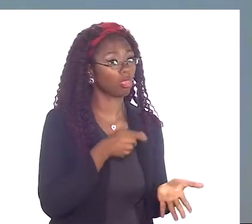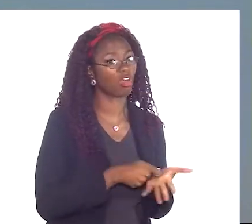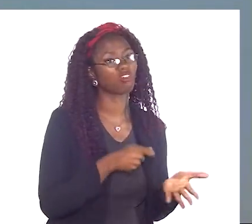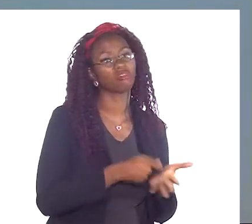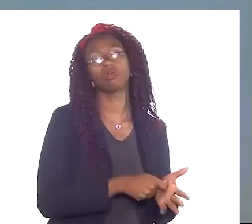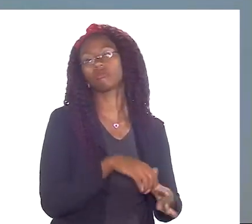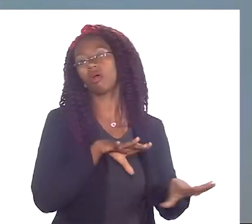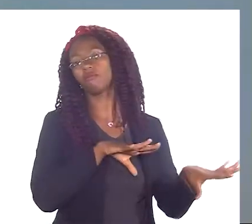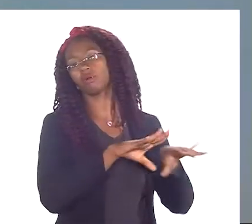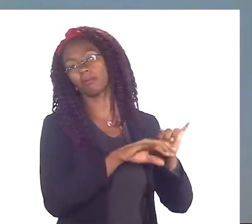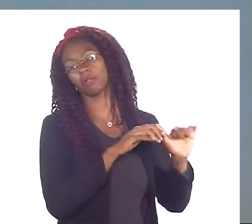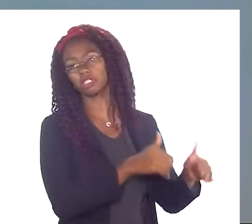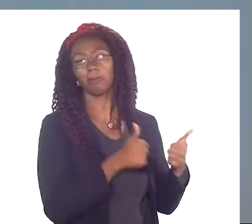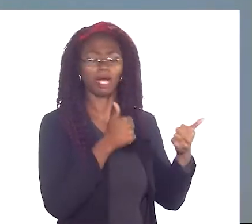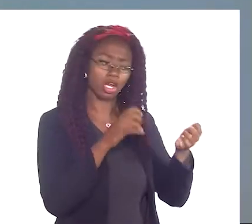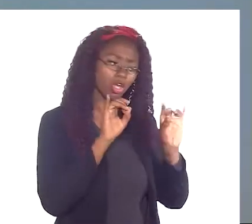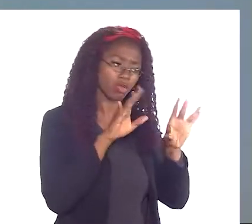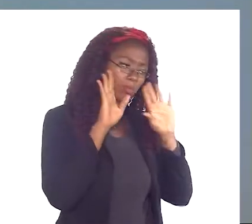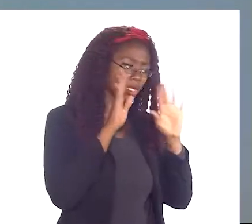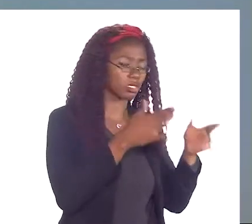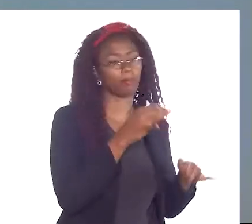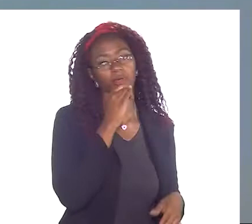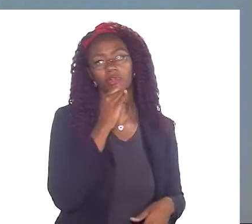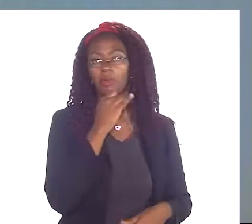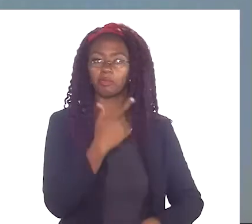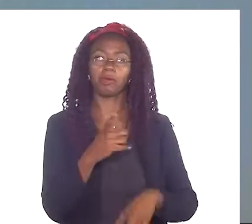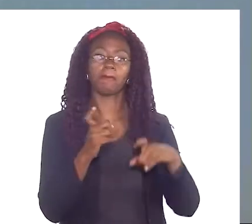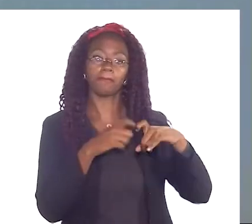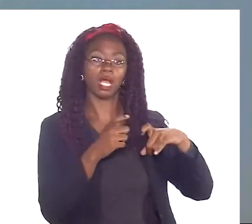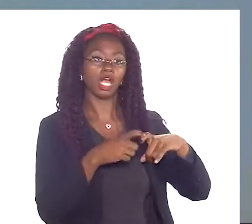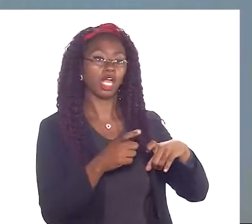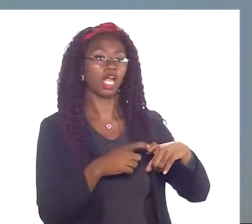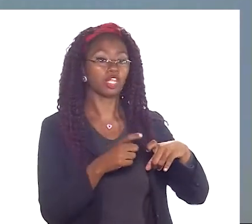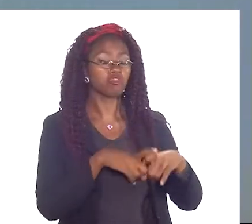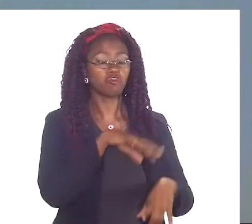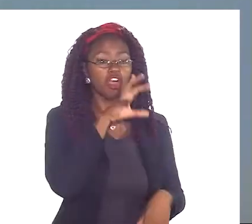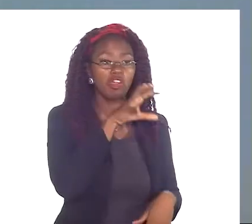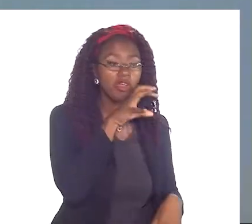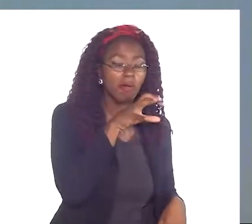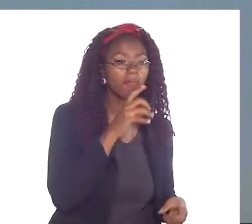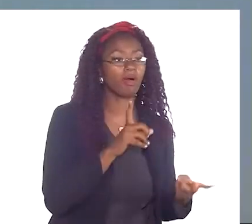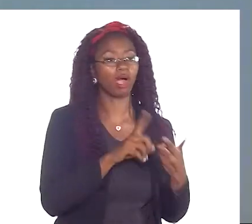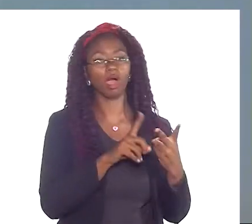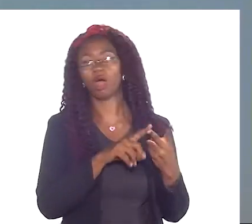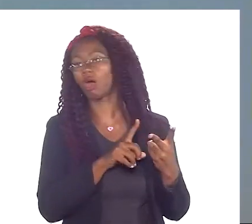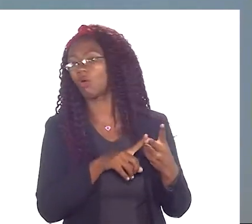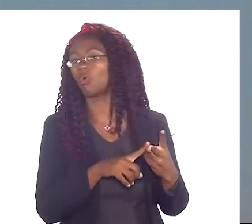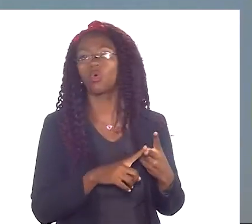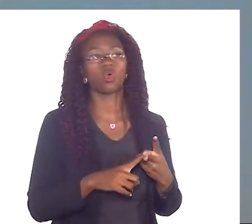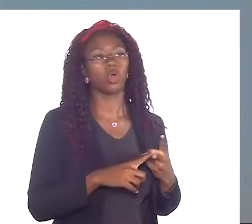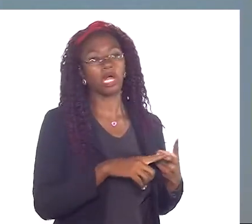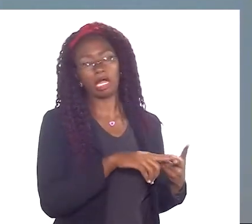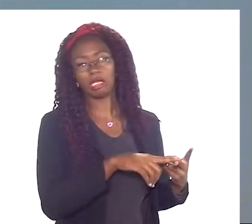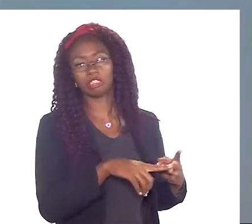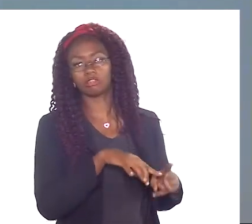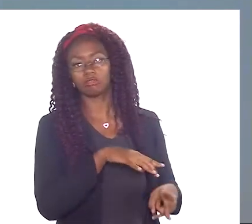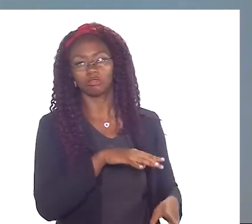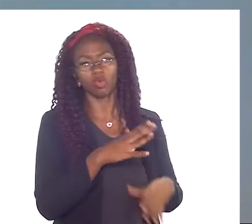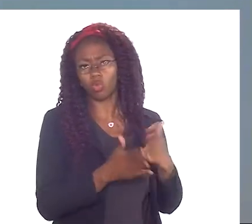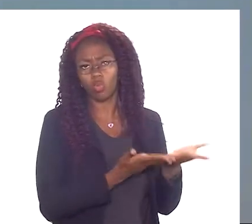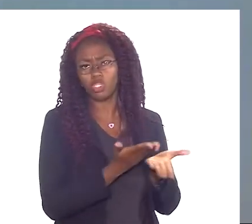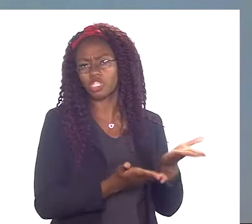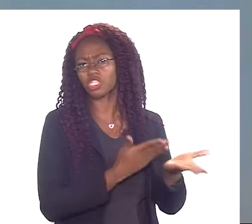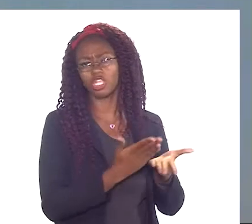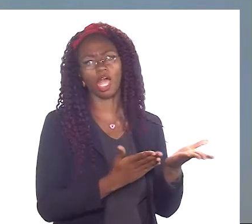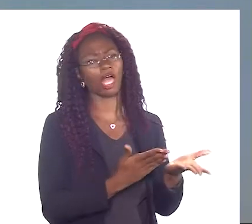uma qualificação maior e específica, como médicos veterinários, agrônomos ou tecnistas. Quando a gente vem para a